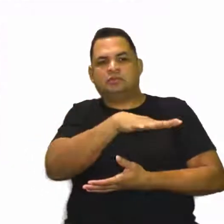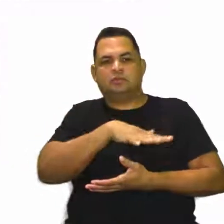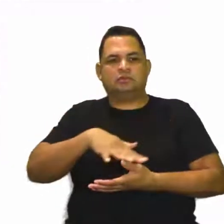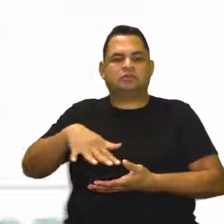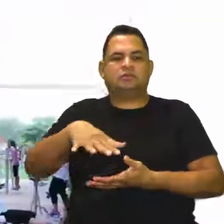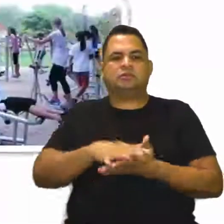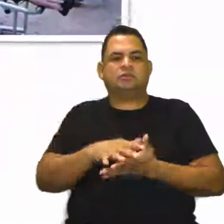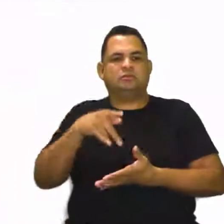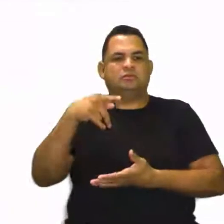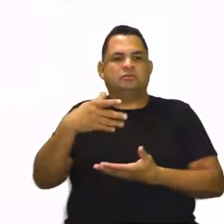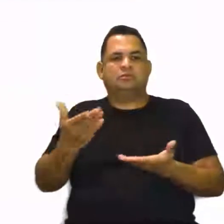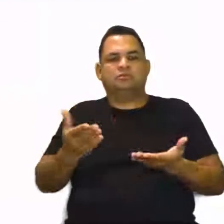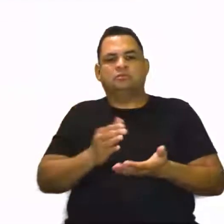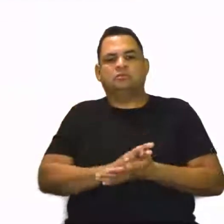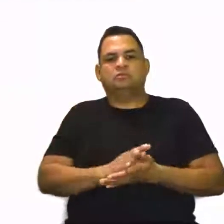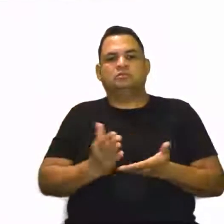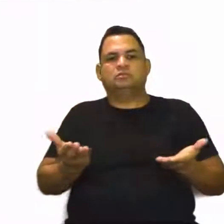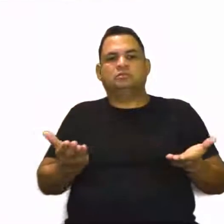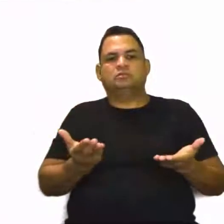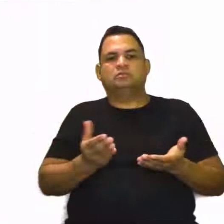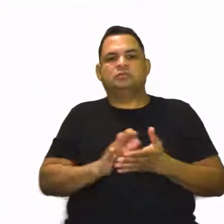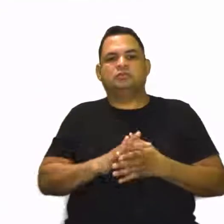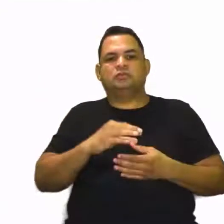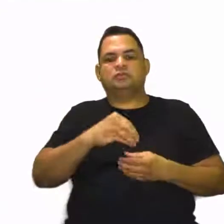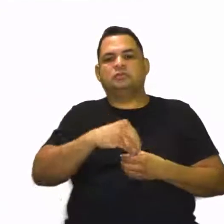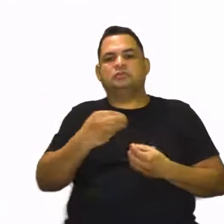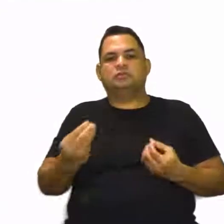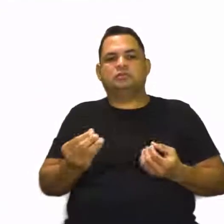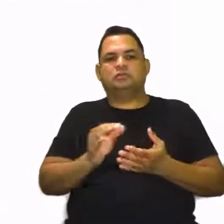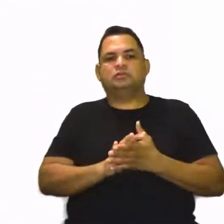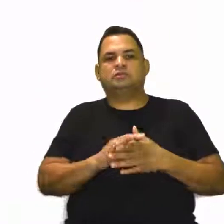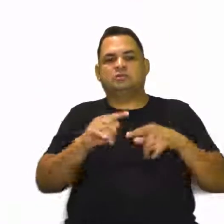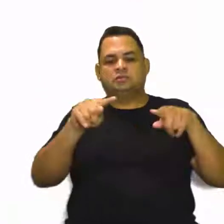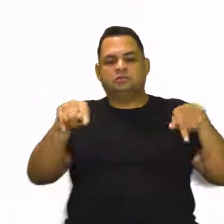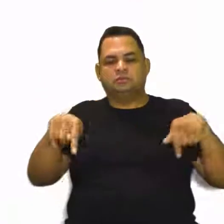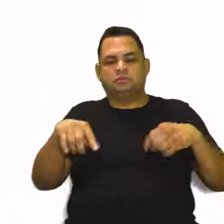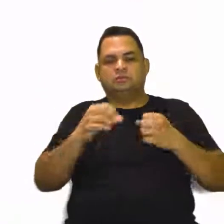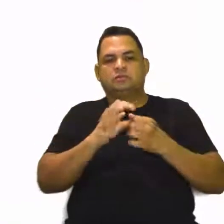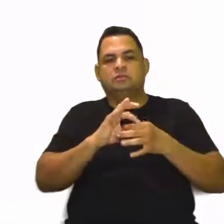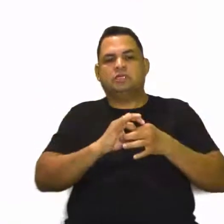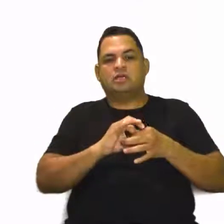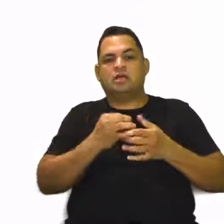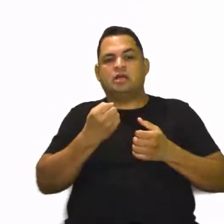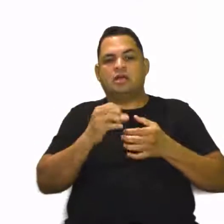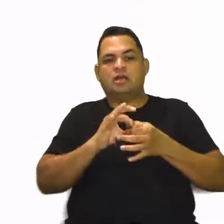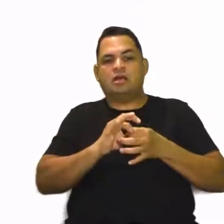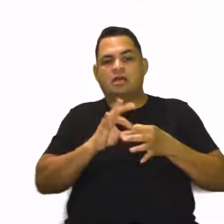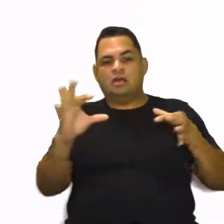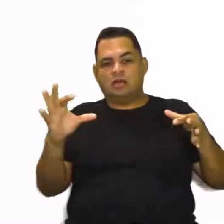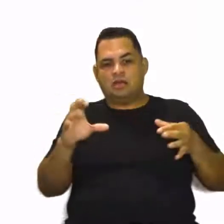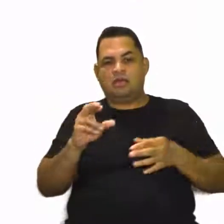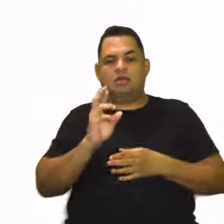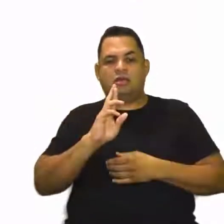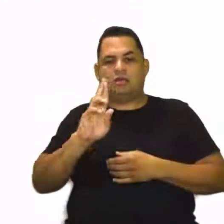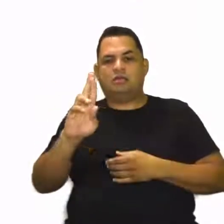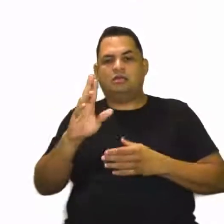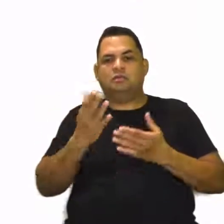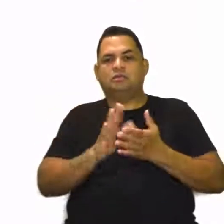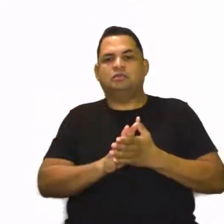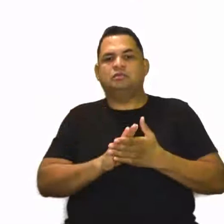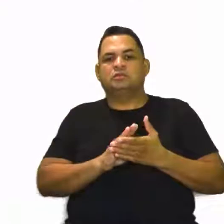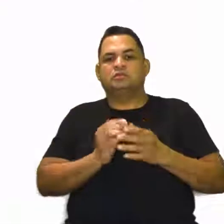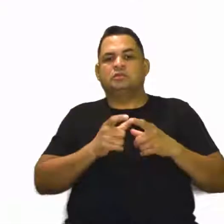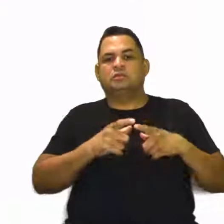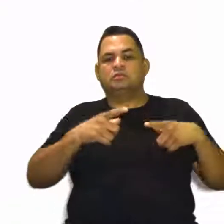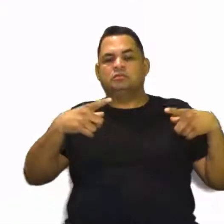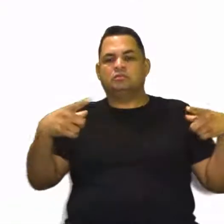Porto Velho, né, e outros são externos. Academias ao ar livre, elas estão se ampliando aí ao longo dos municípios, né,